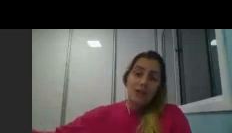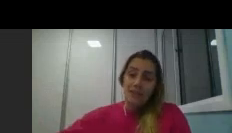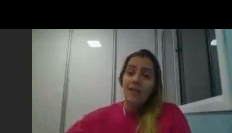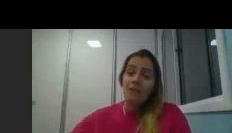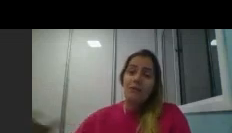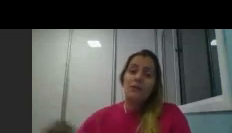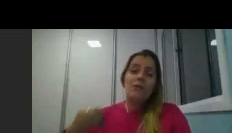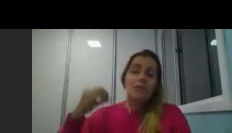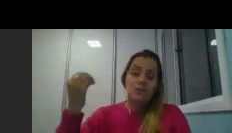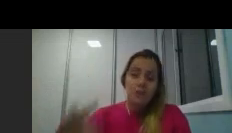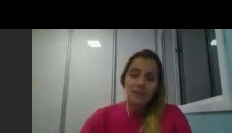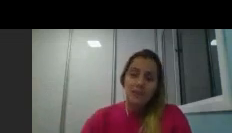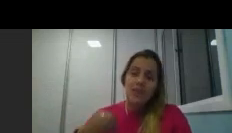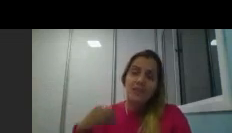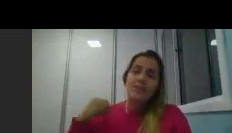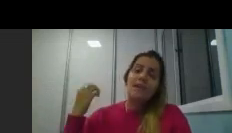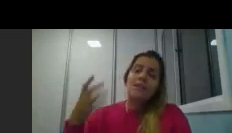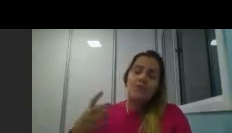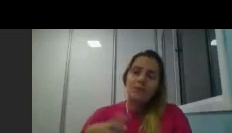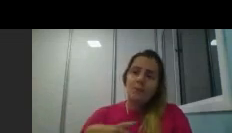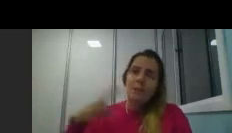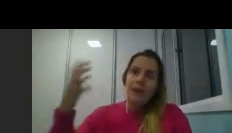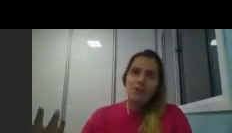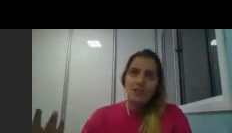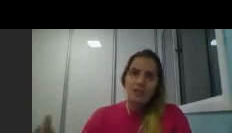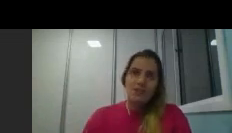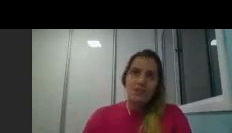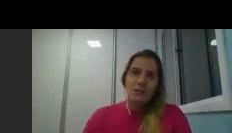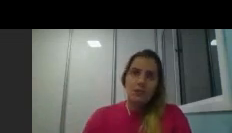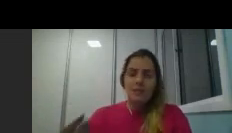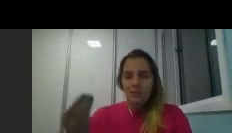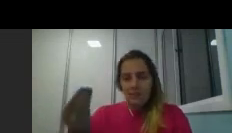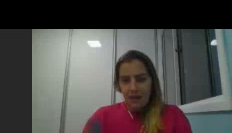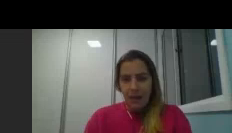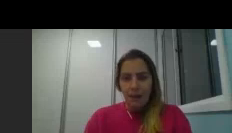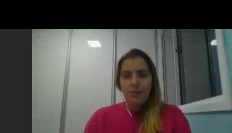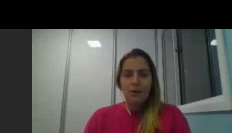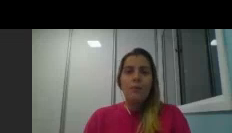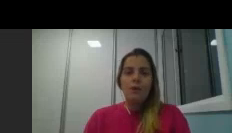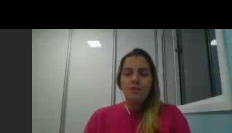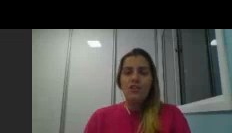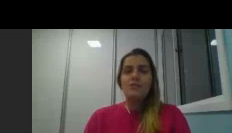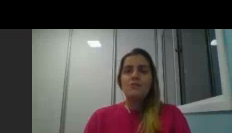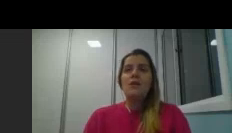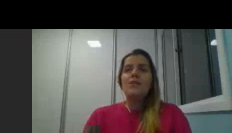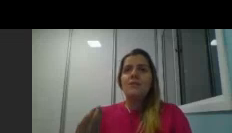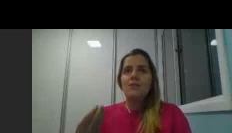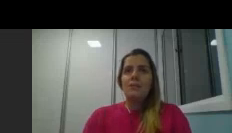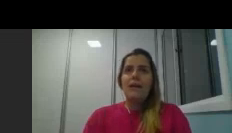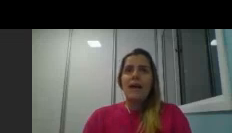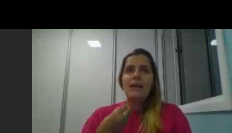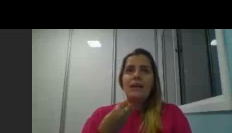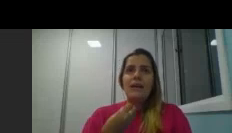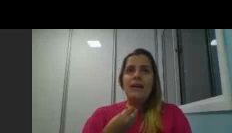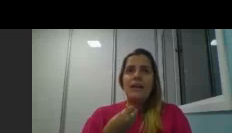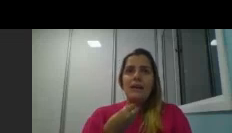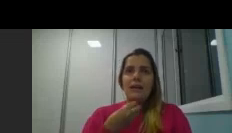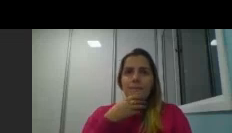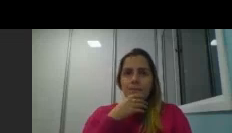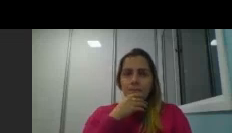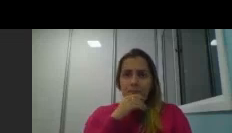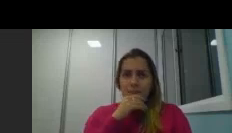que está só crescendo, então, dentro de pesquisas. Se você pega hoje grandes indústrias, e Anápolis é um polo disso, se você pega